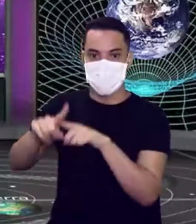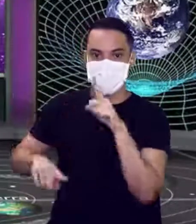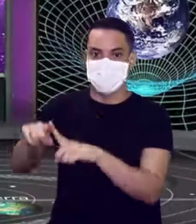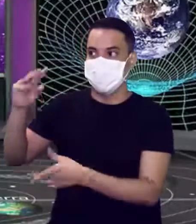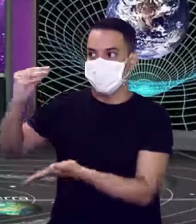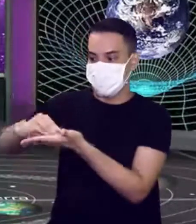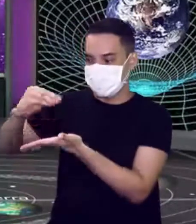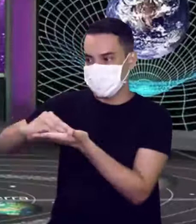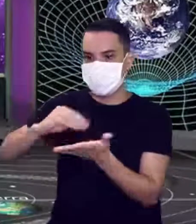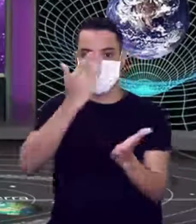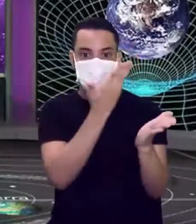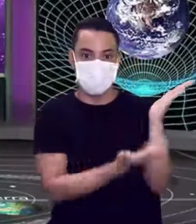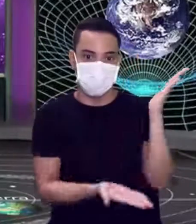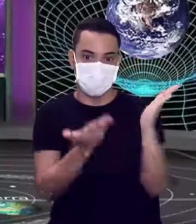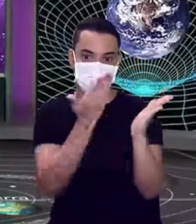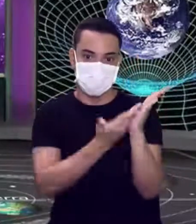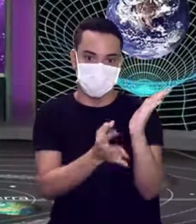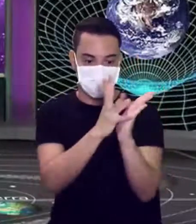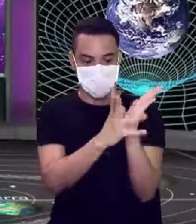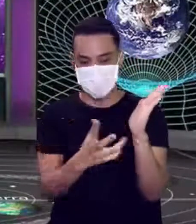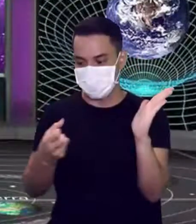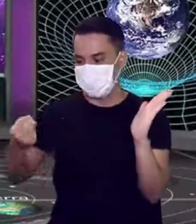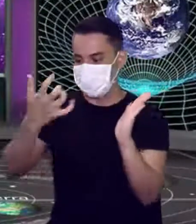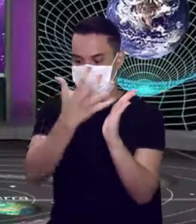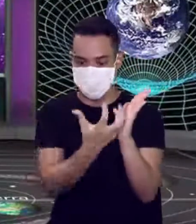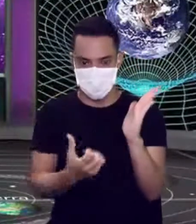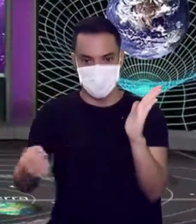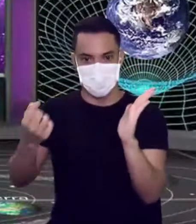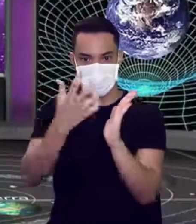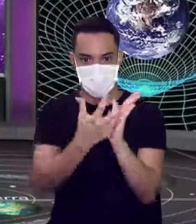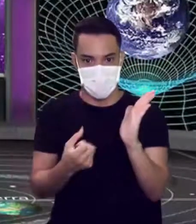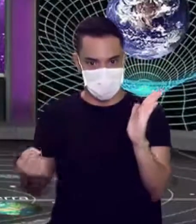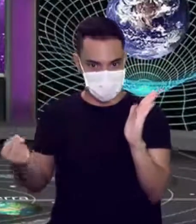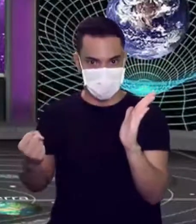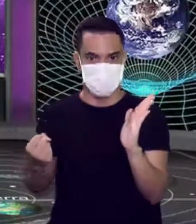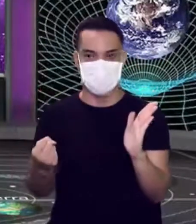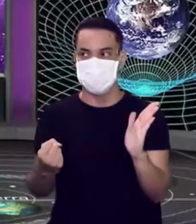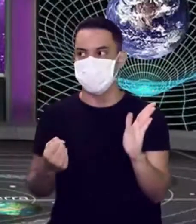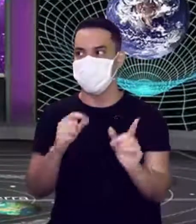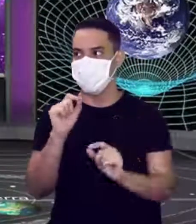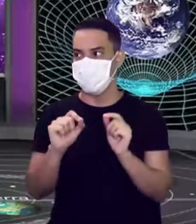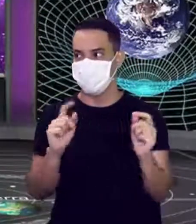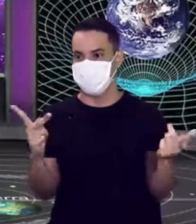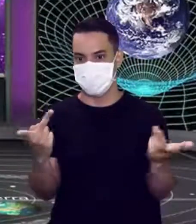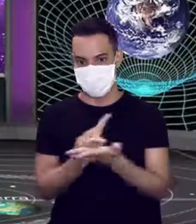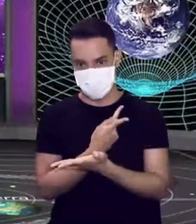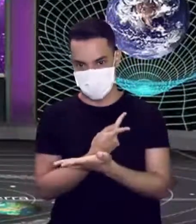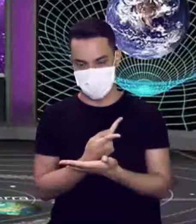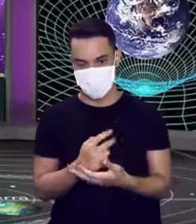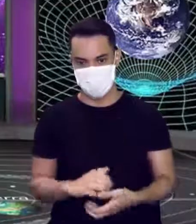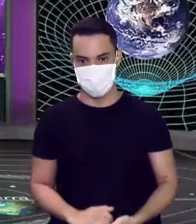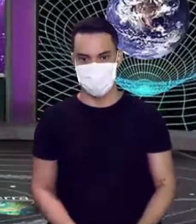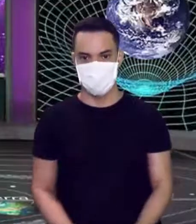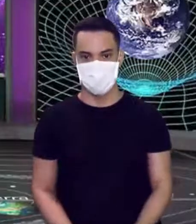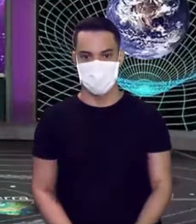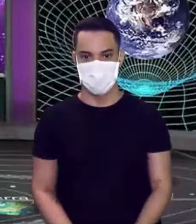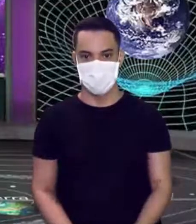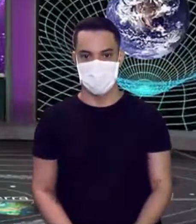falta de elétrons. Como é que eu chamo isso? O que está com excesso de elétrons, ele está